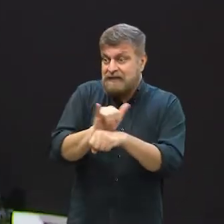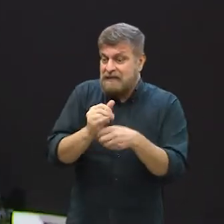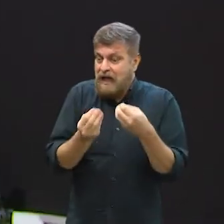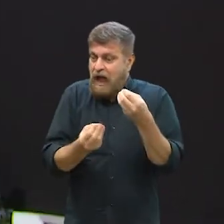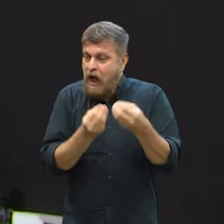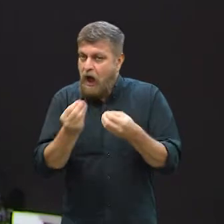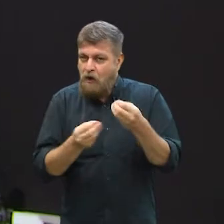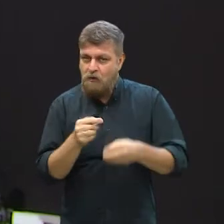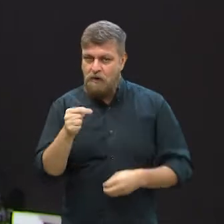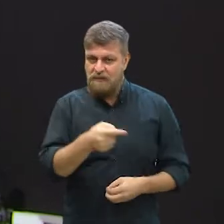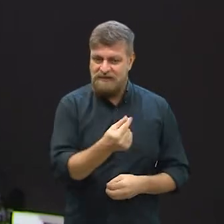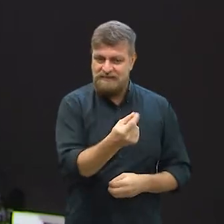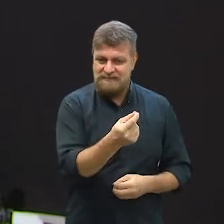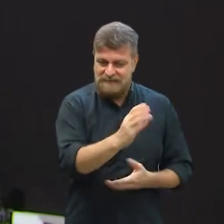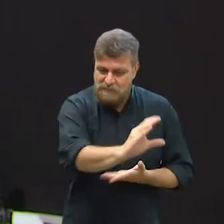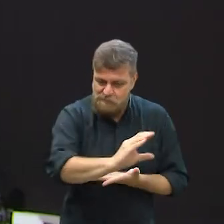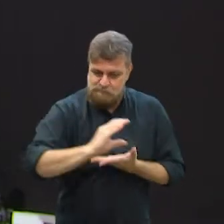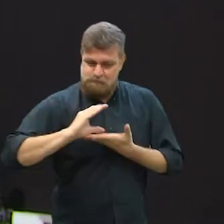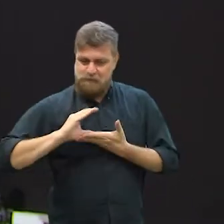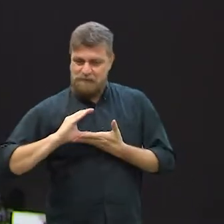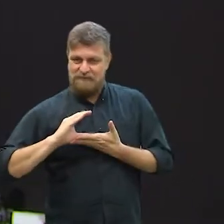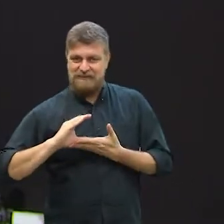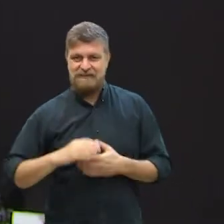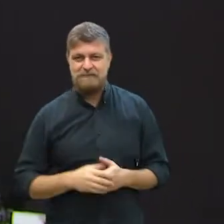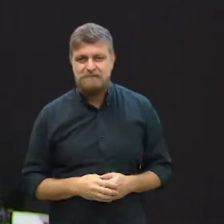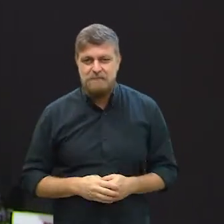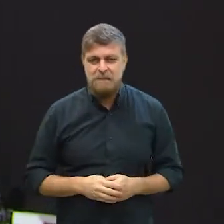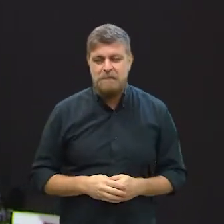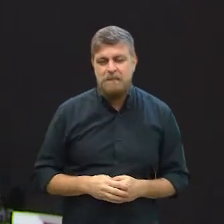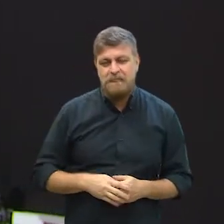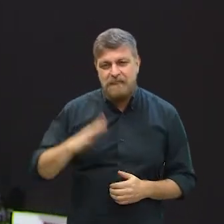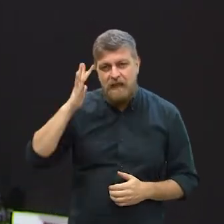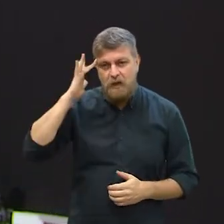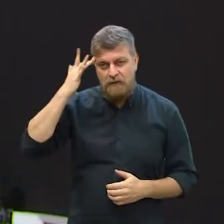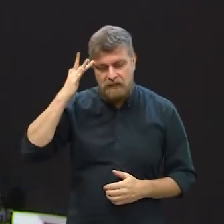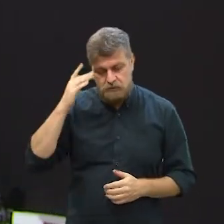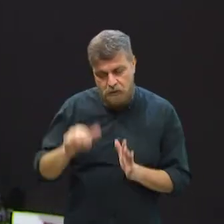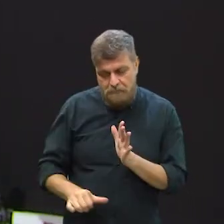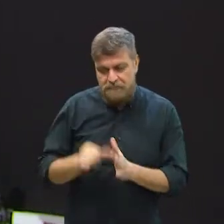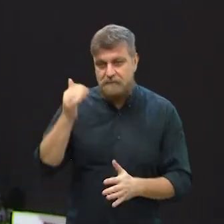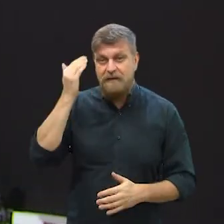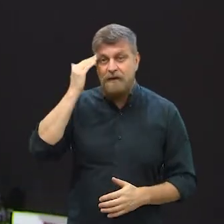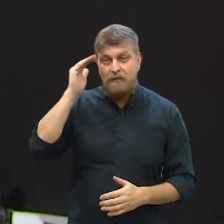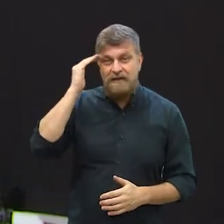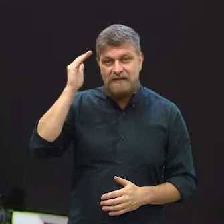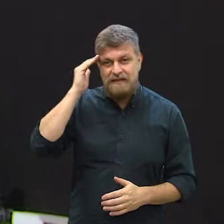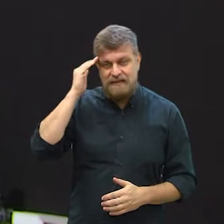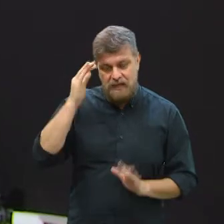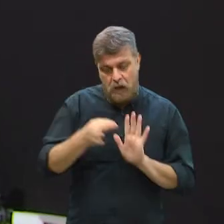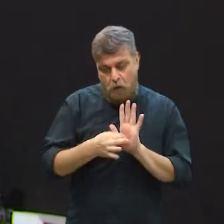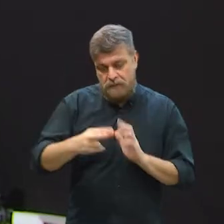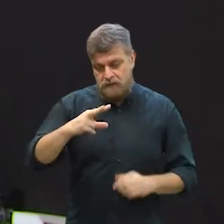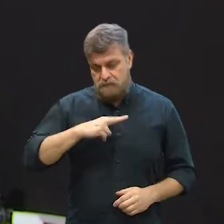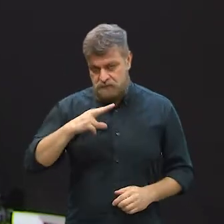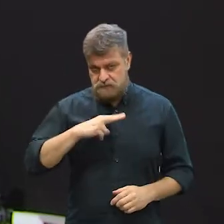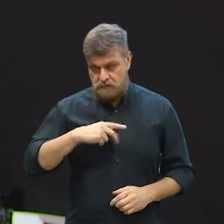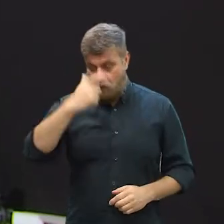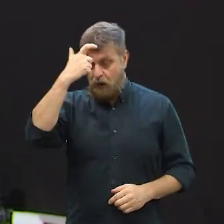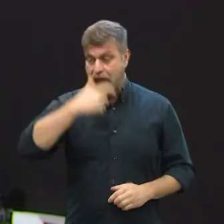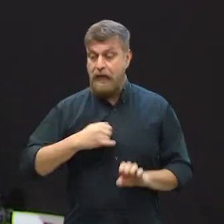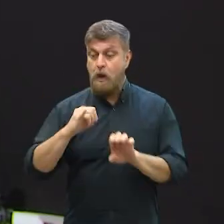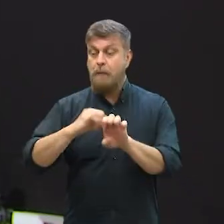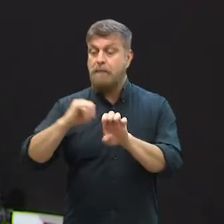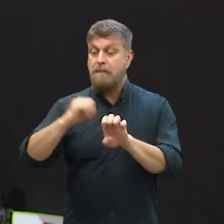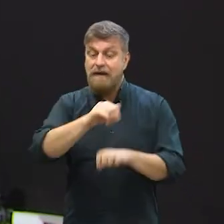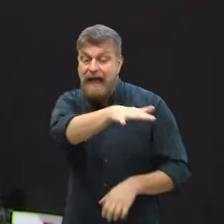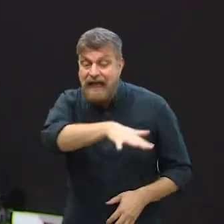jeito de que boa parte desse dinheiro viesse para a gente, né? Então, acho que foi entender, primeiro, para mim, aonde que eu estava entrando como empreendedora,